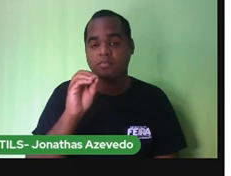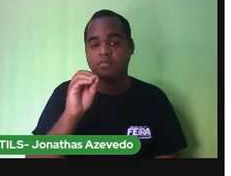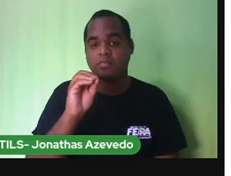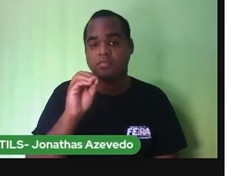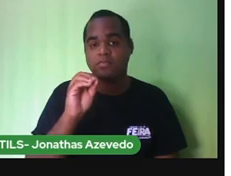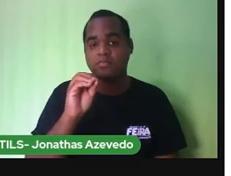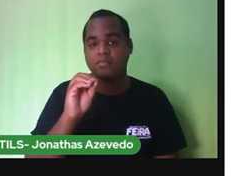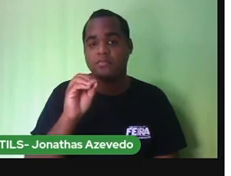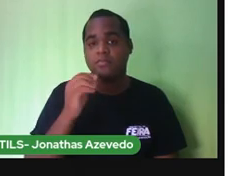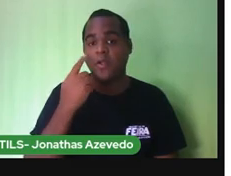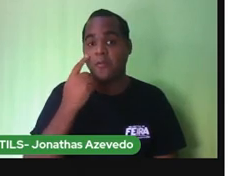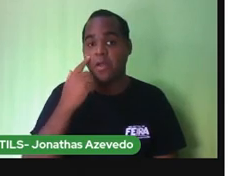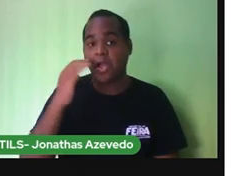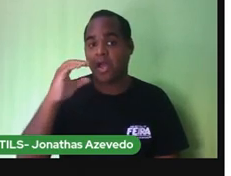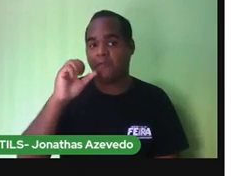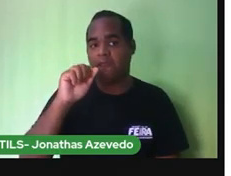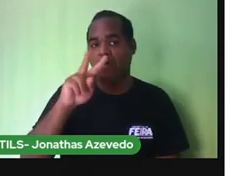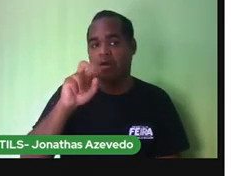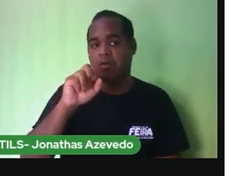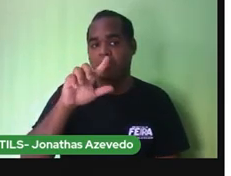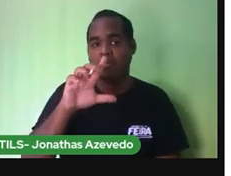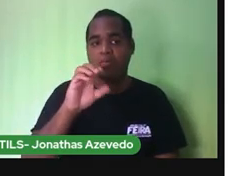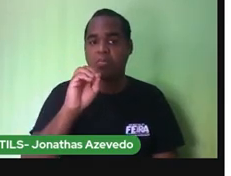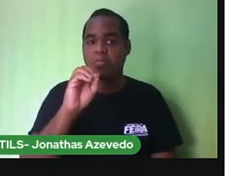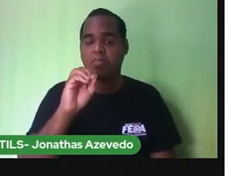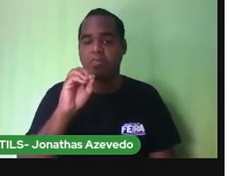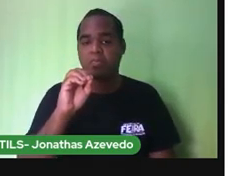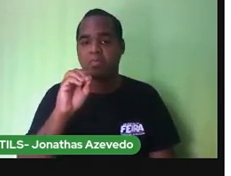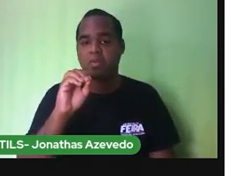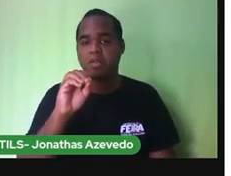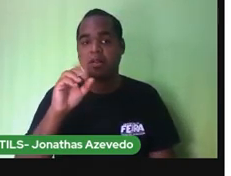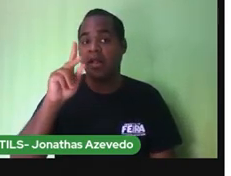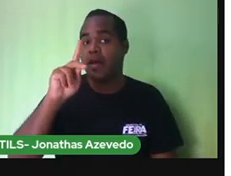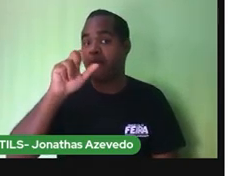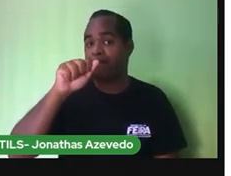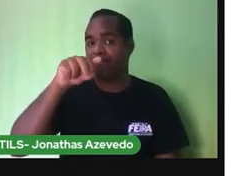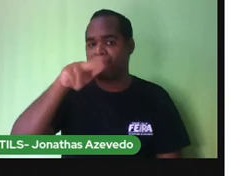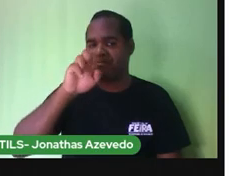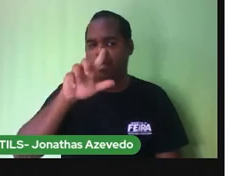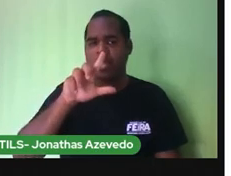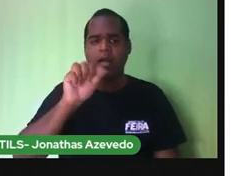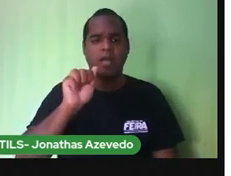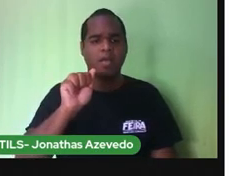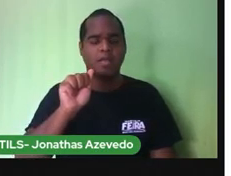o cavalo a panela